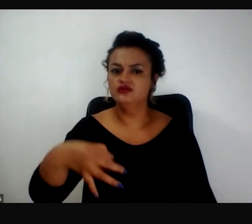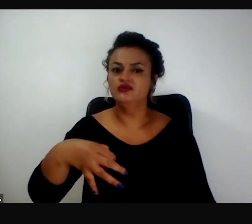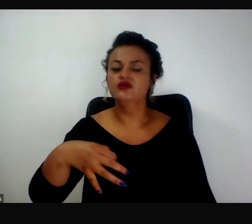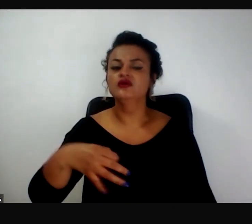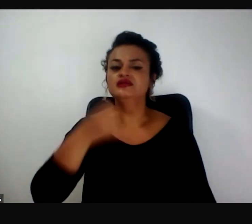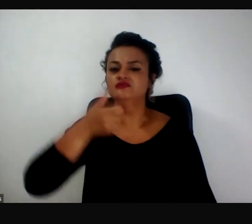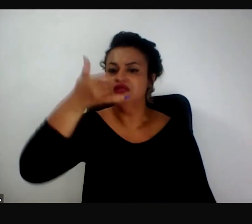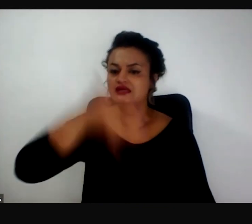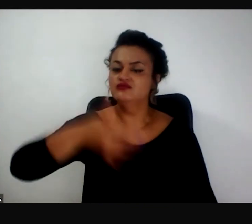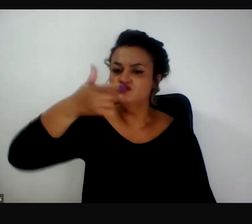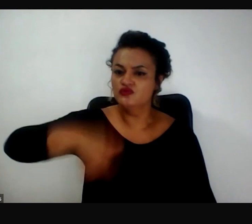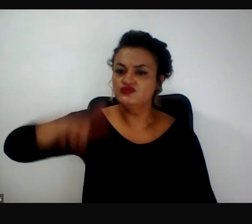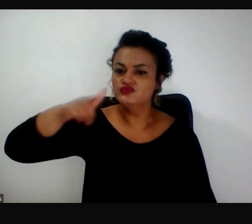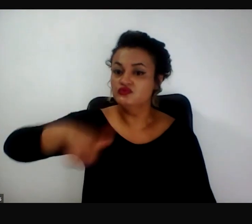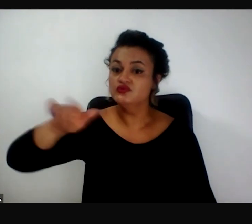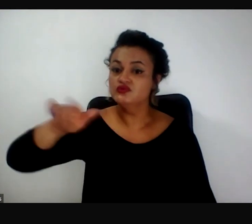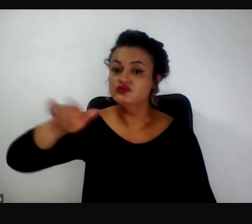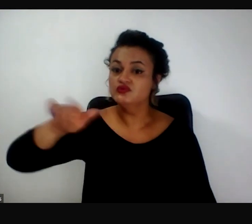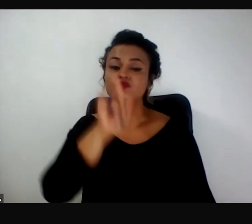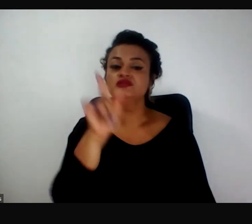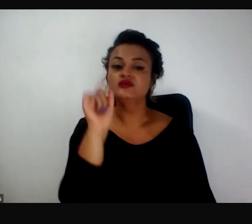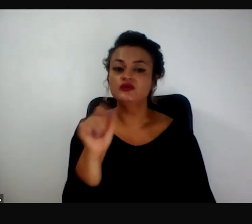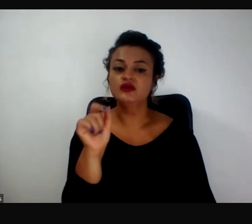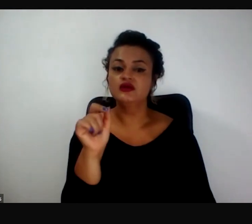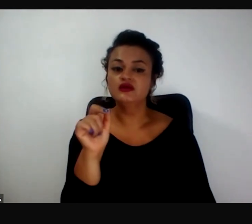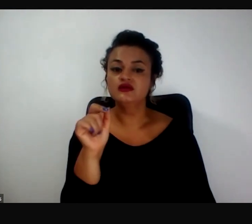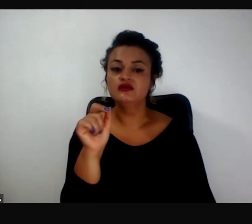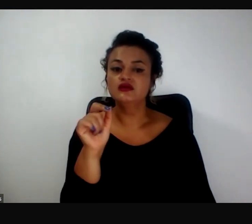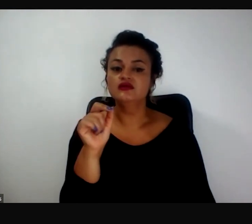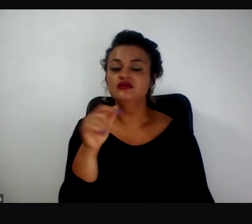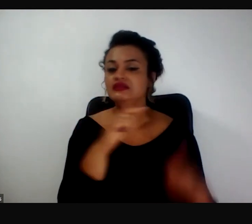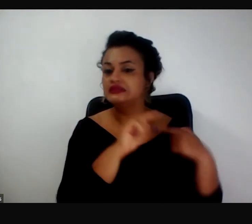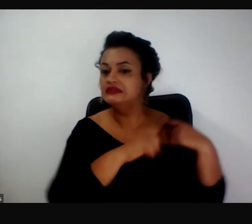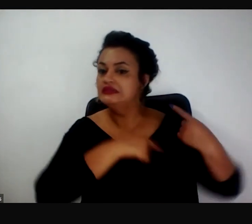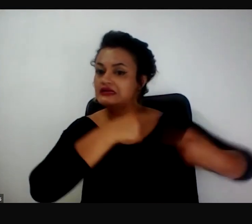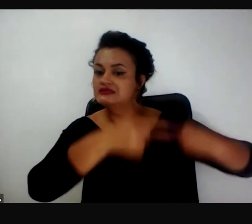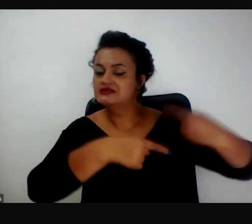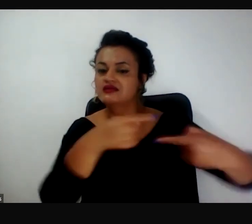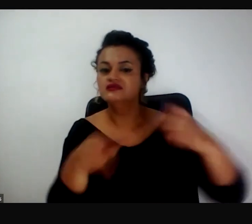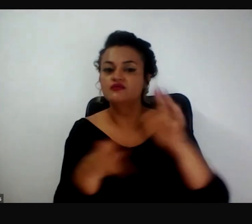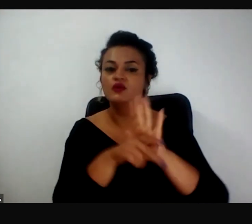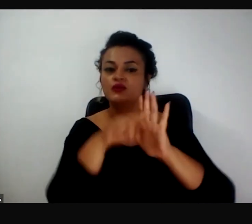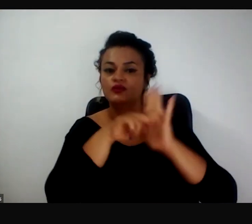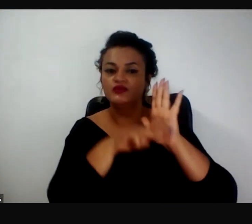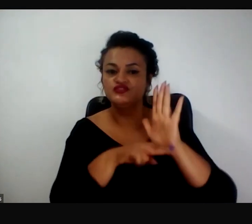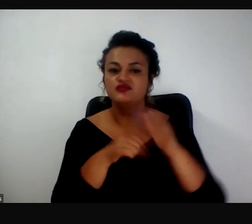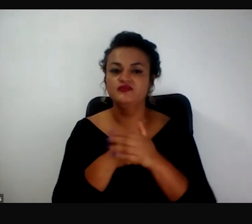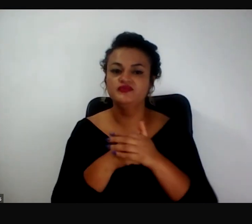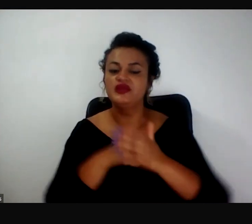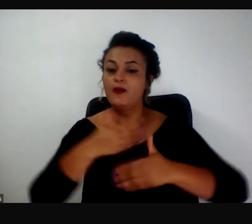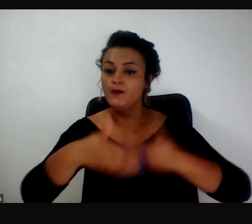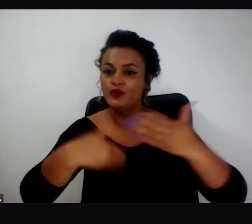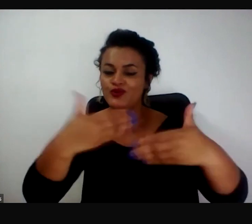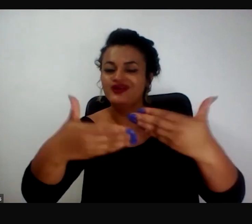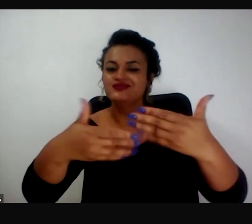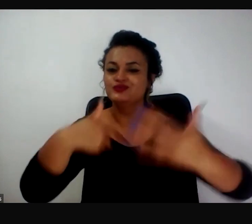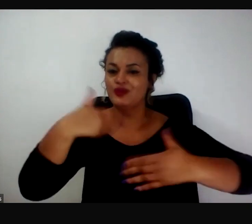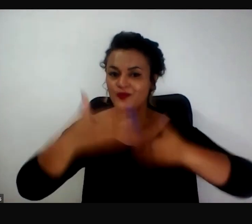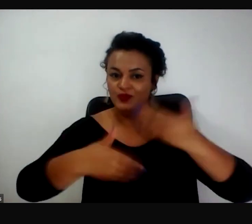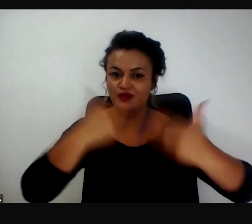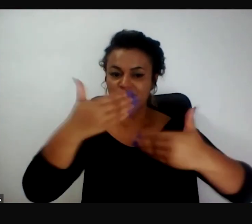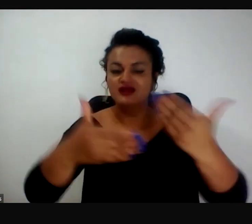reiteración, de adquirir cierta trascendencia normativa. Vai ser avançando, vai ser reconhecendo que